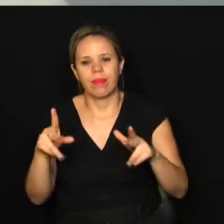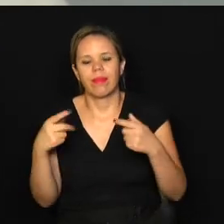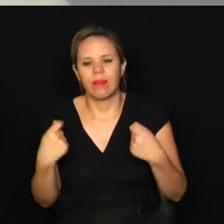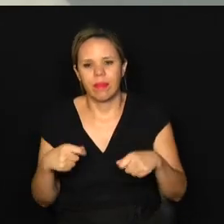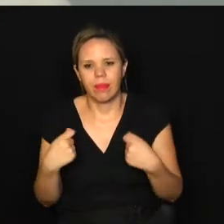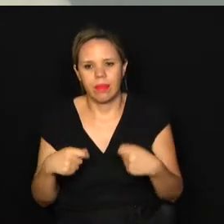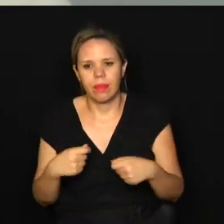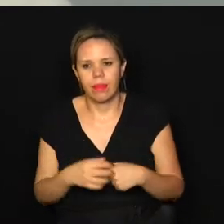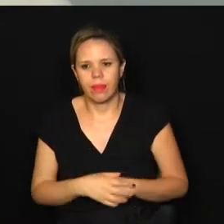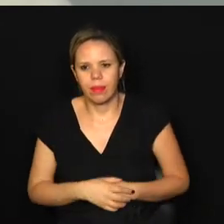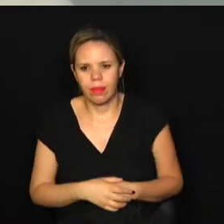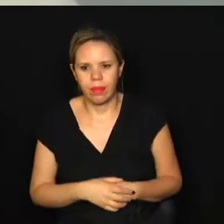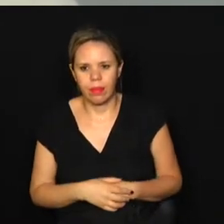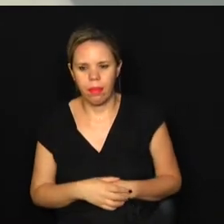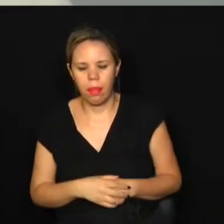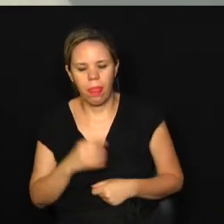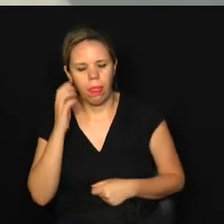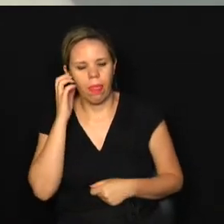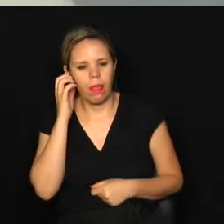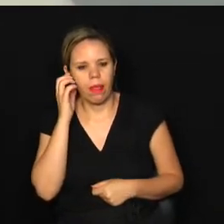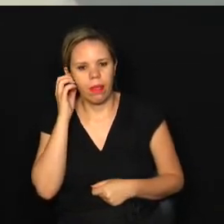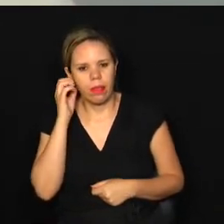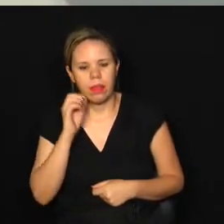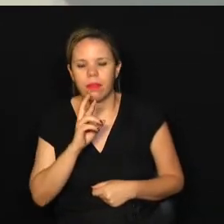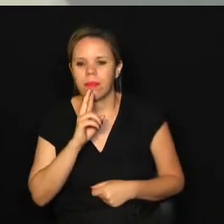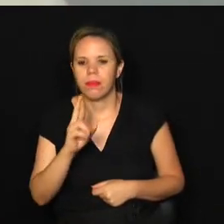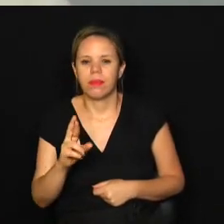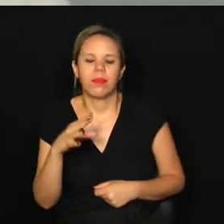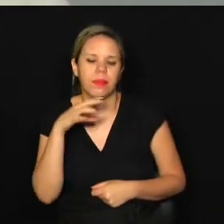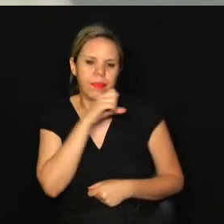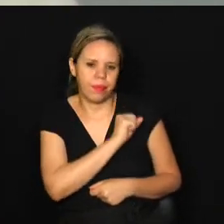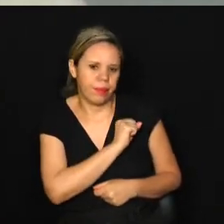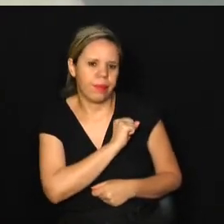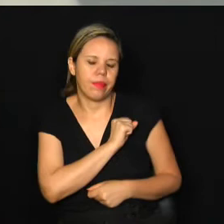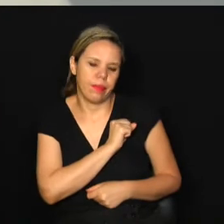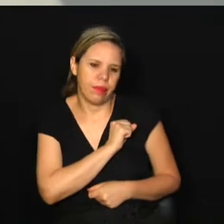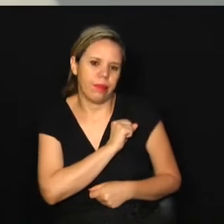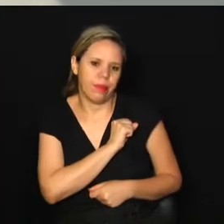precisaram dar respostas atípicas e rápidas,